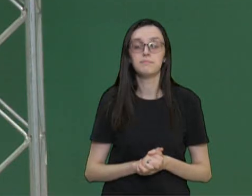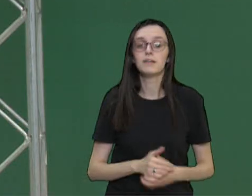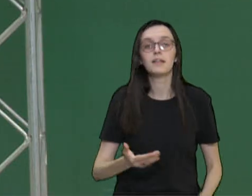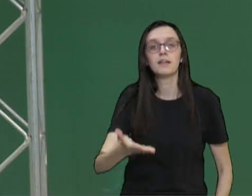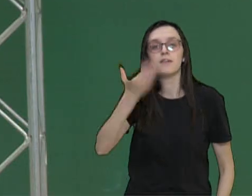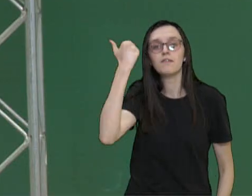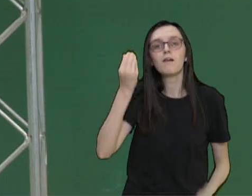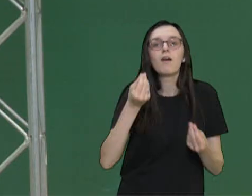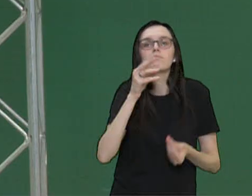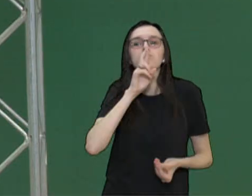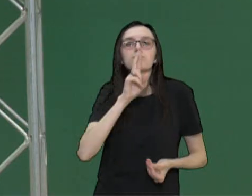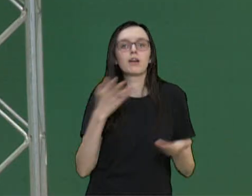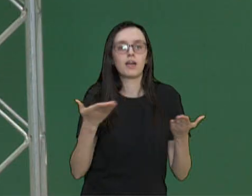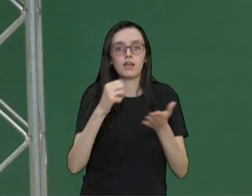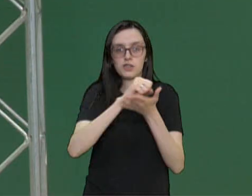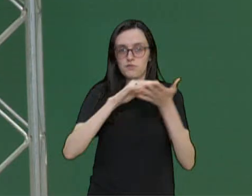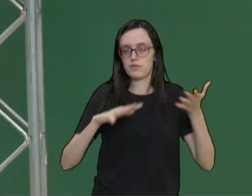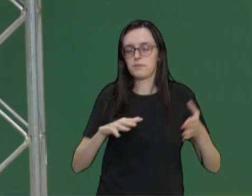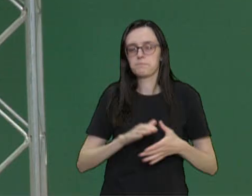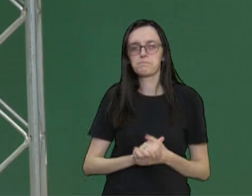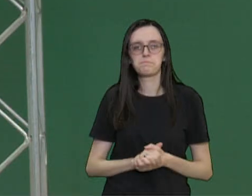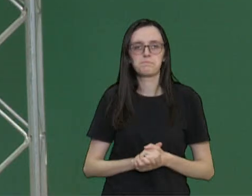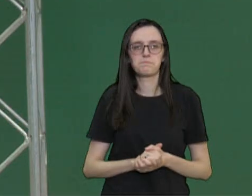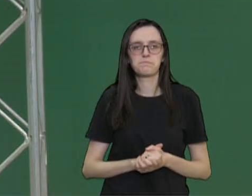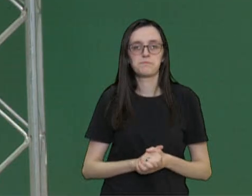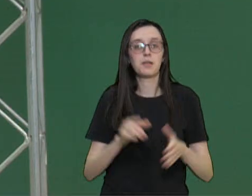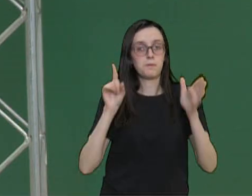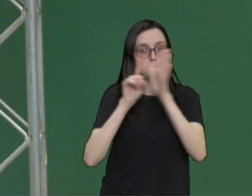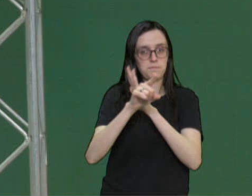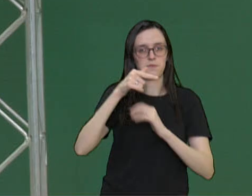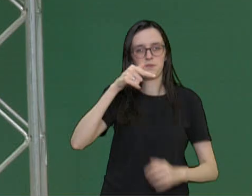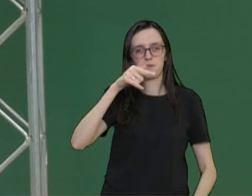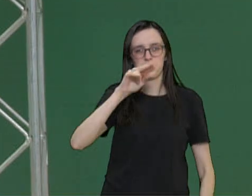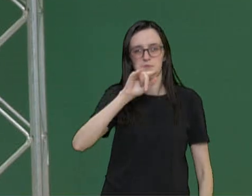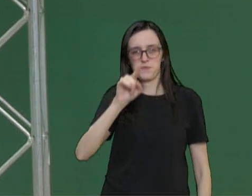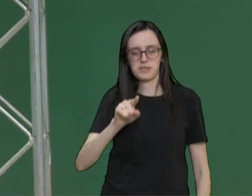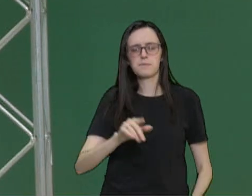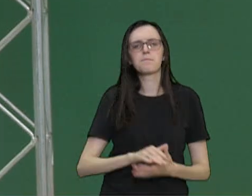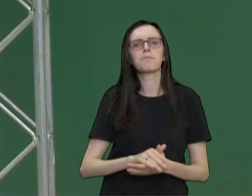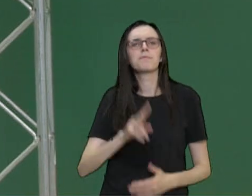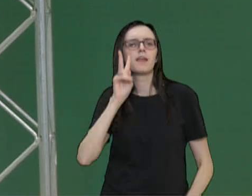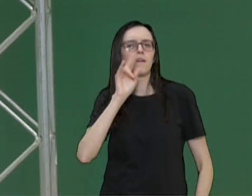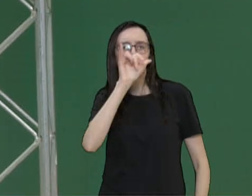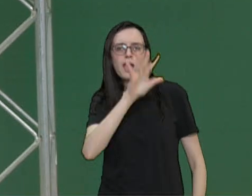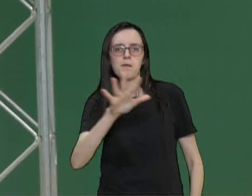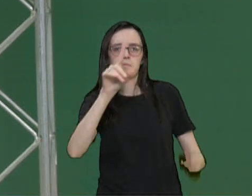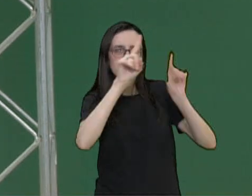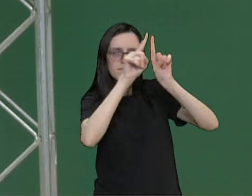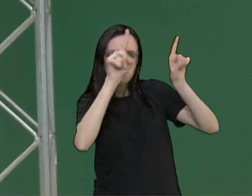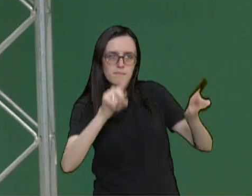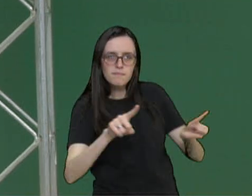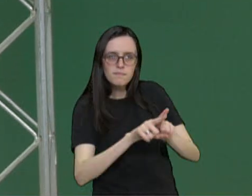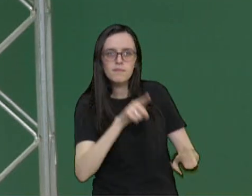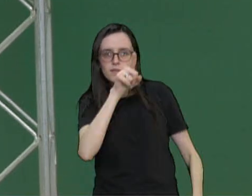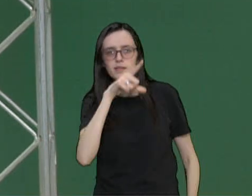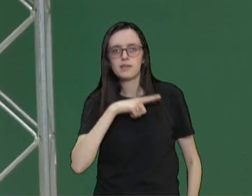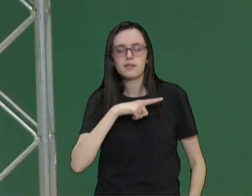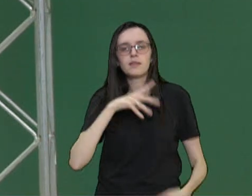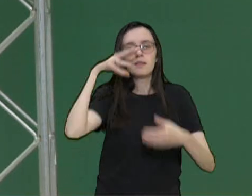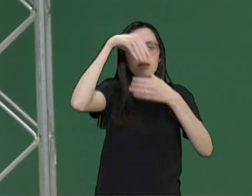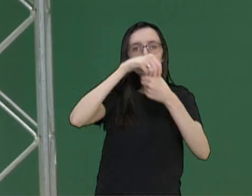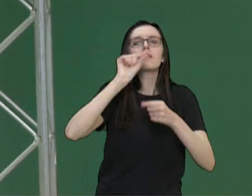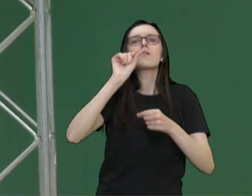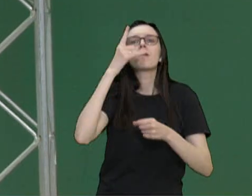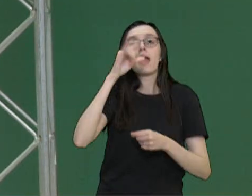Vamos resolver o exercício juntos agora. Quiz. 1. Na figura ao lado, há um corpo metálico eletricamente